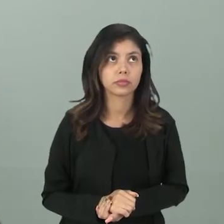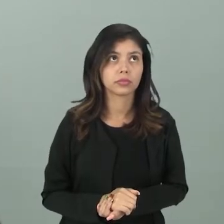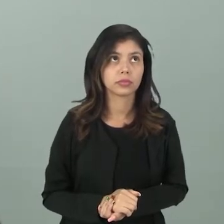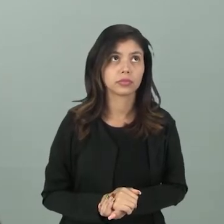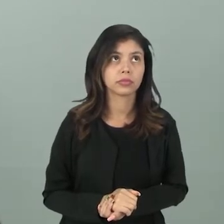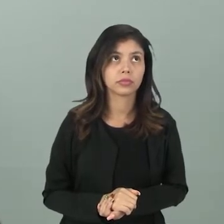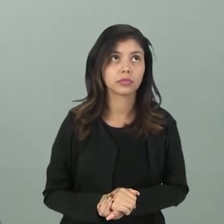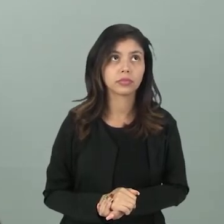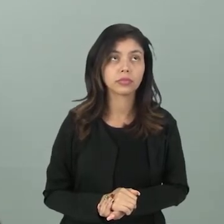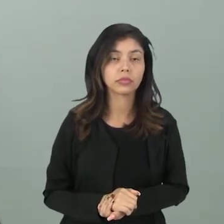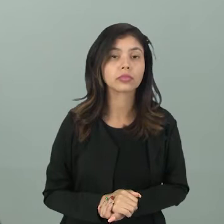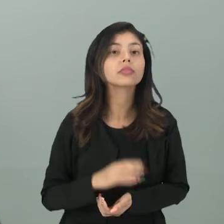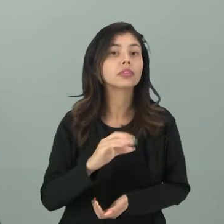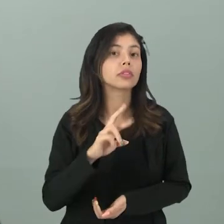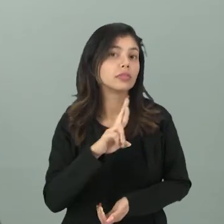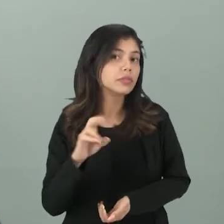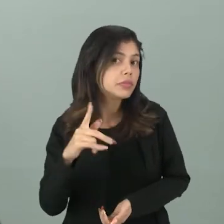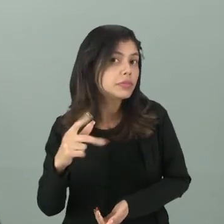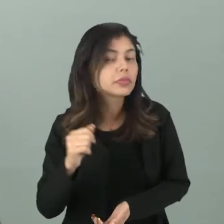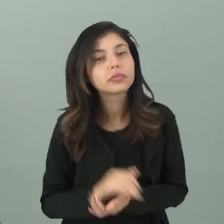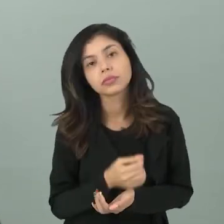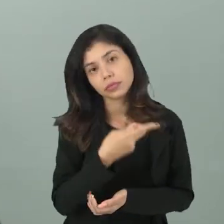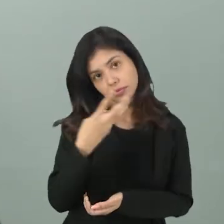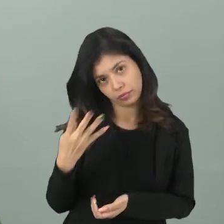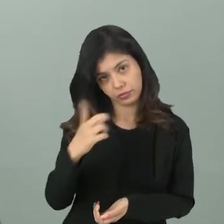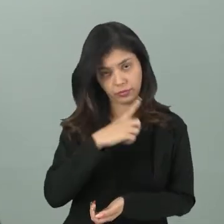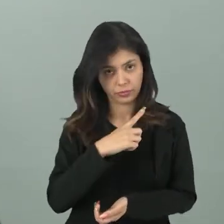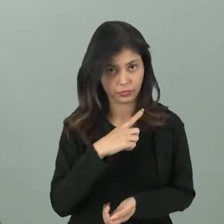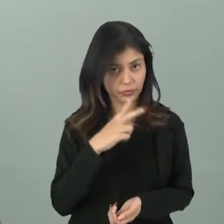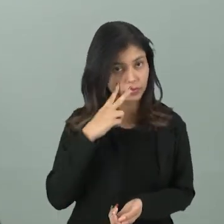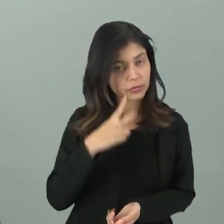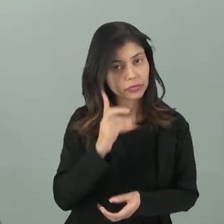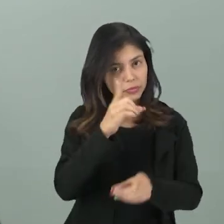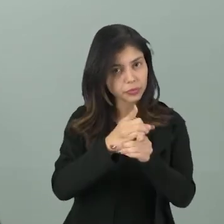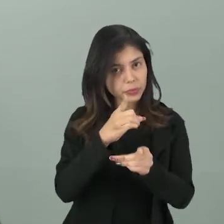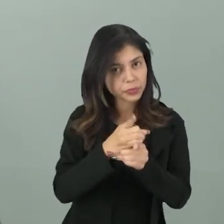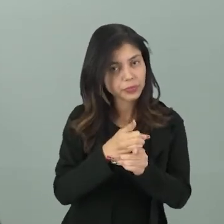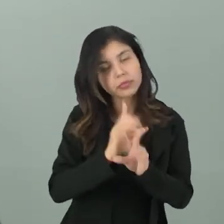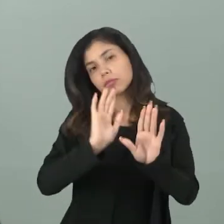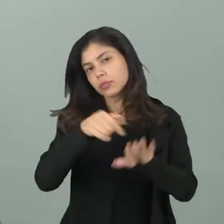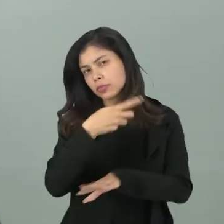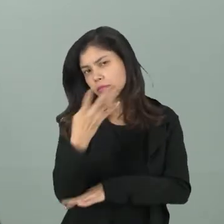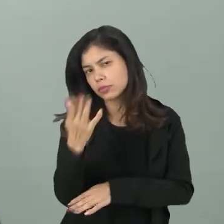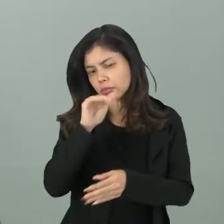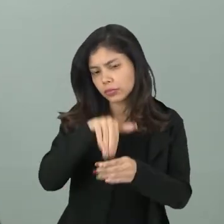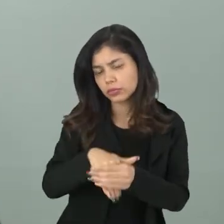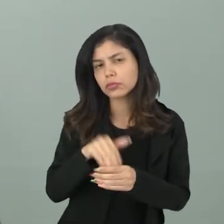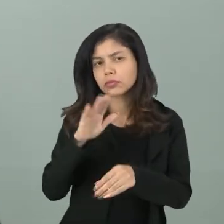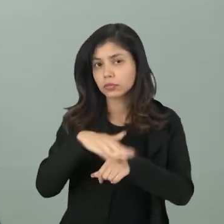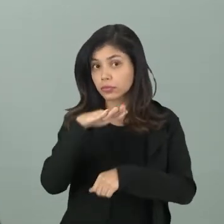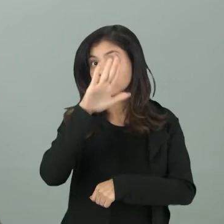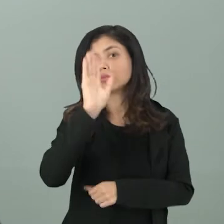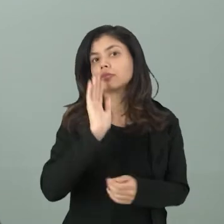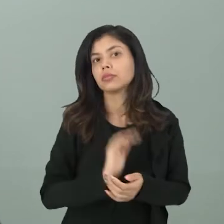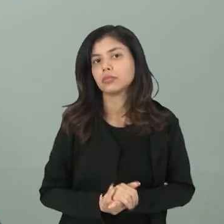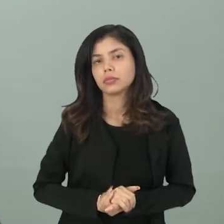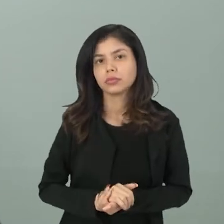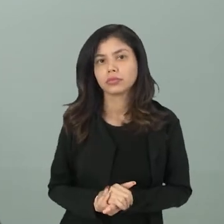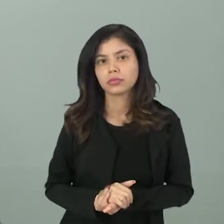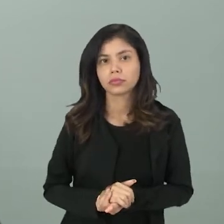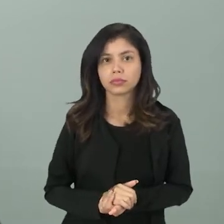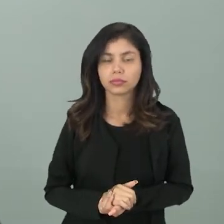Vamos fazer a correspondência dessas quantidades e vamos descobrir quantos votos a Mônica teve a mais